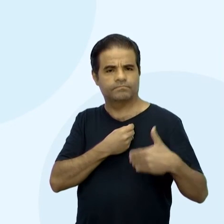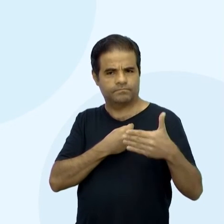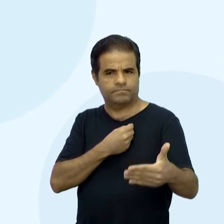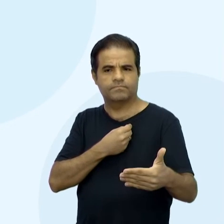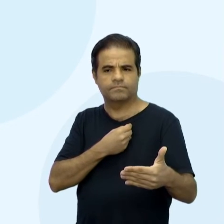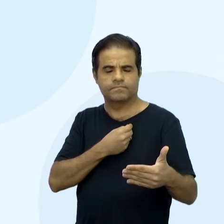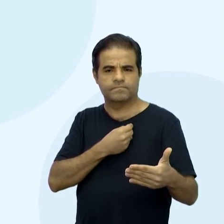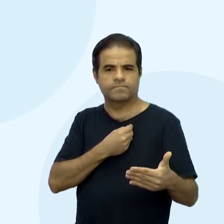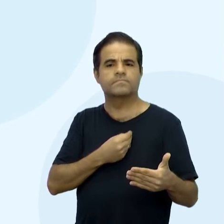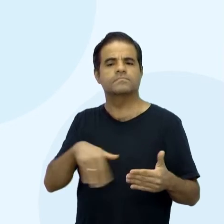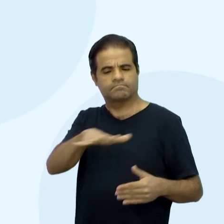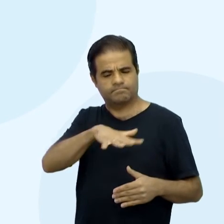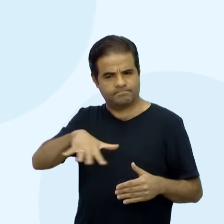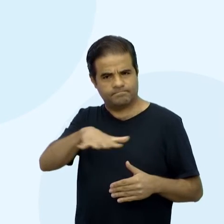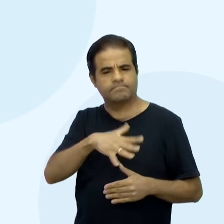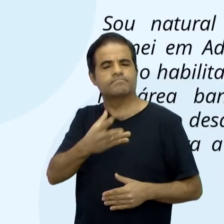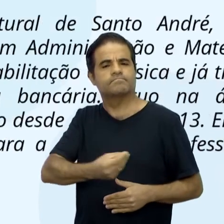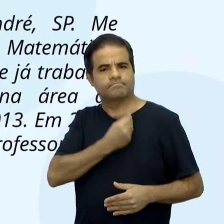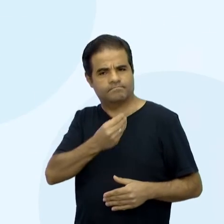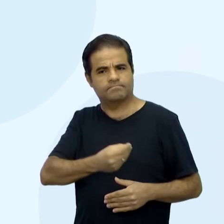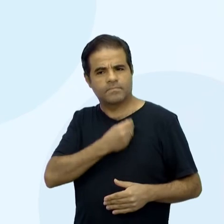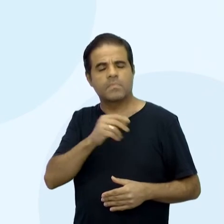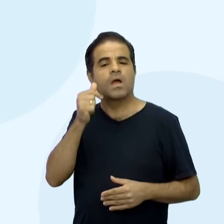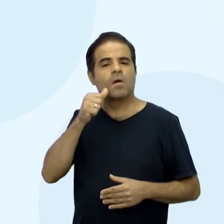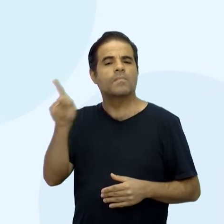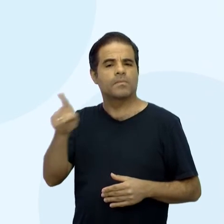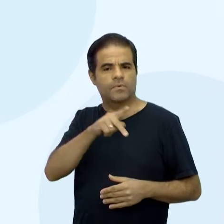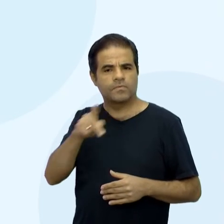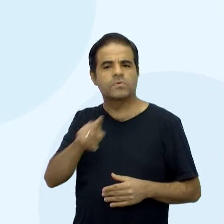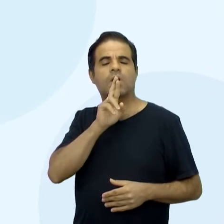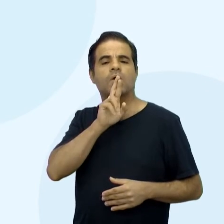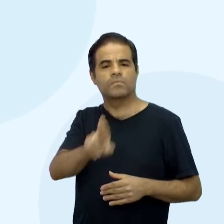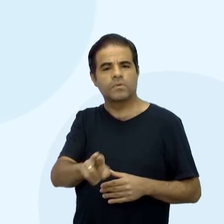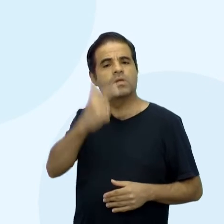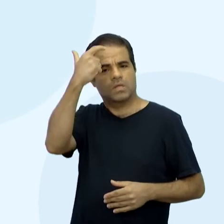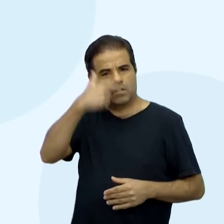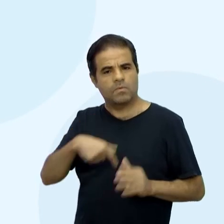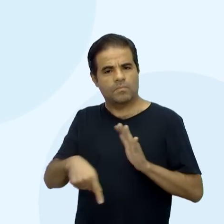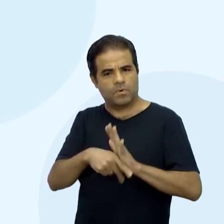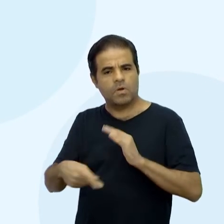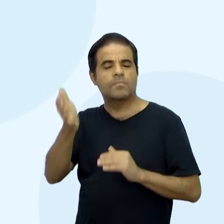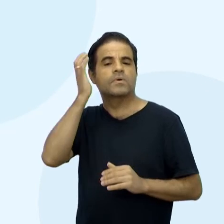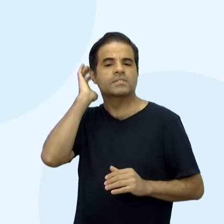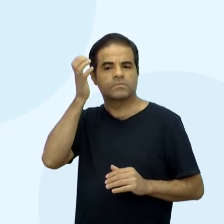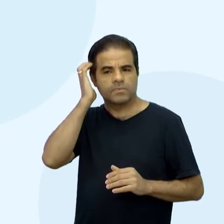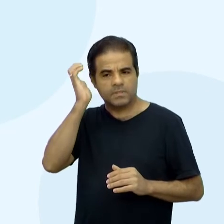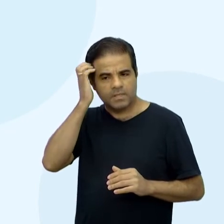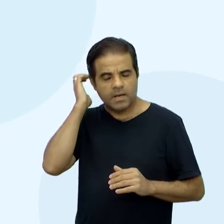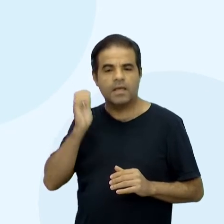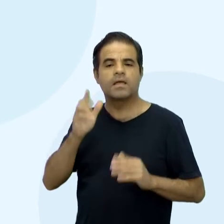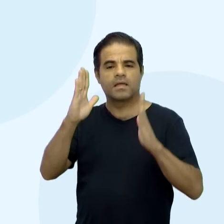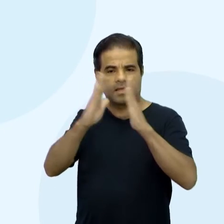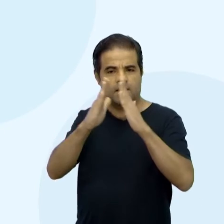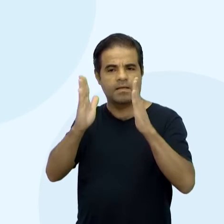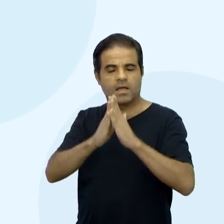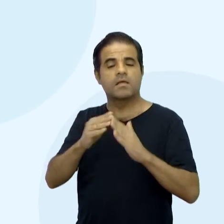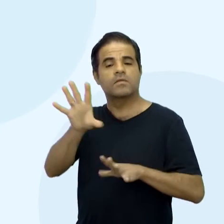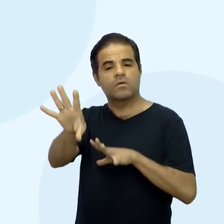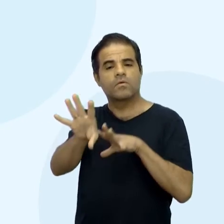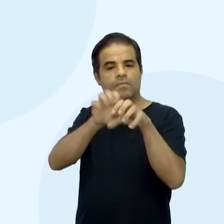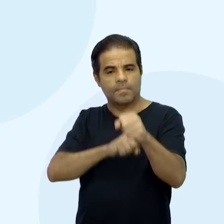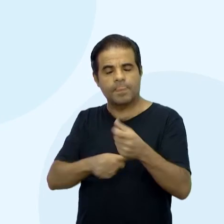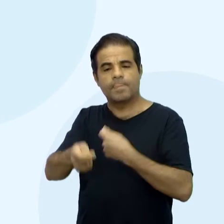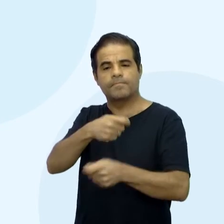e seus espaços de vivência. Aí a professora respondeu, né, sou natural de Santo André, em São Paulo, me